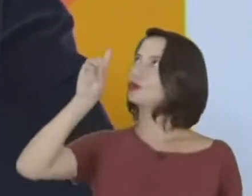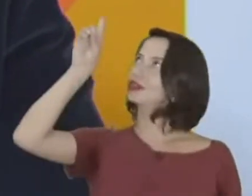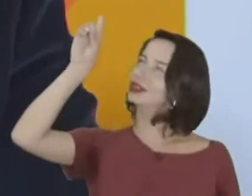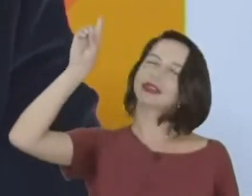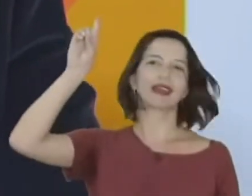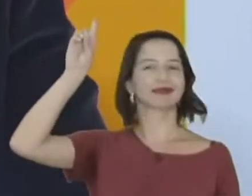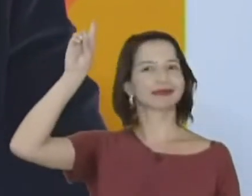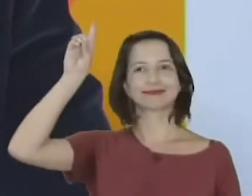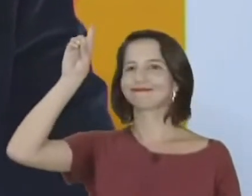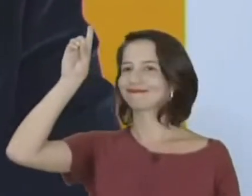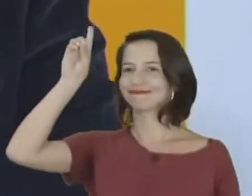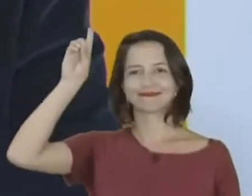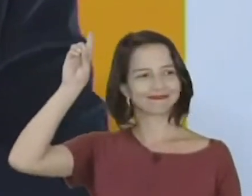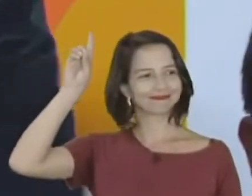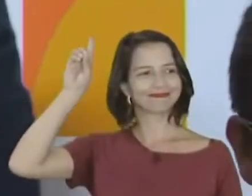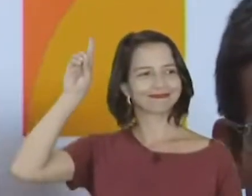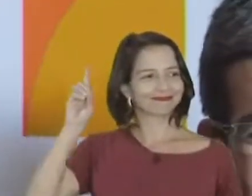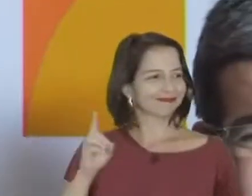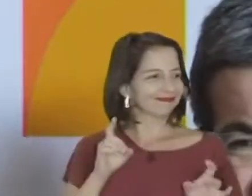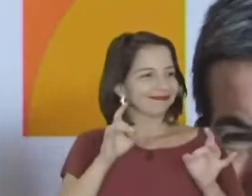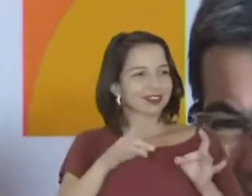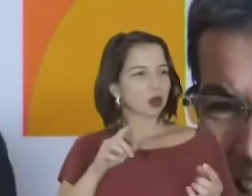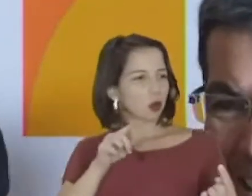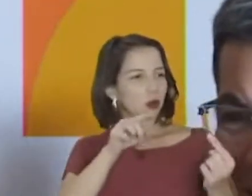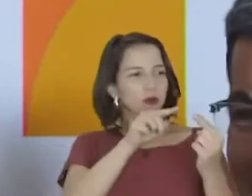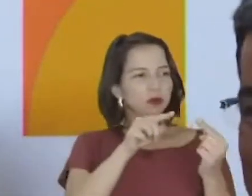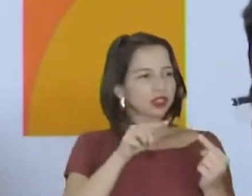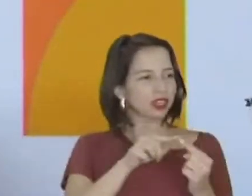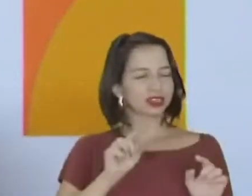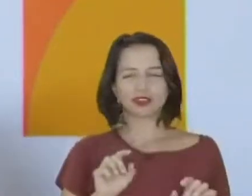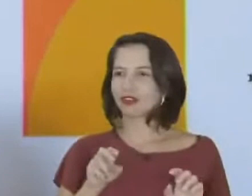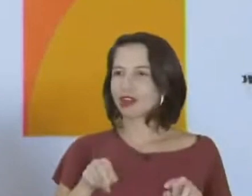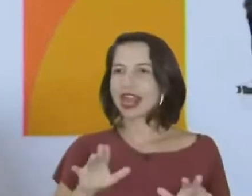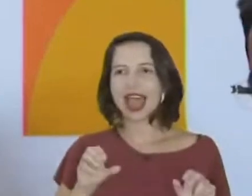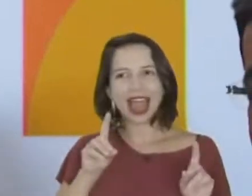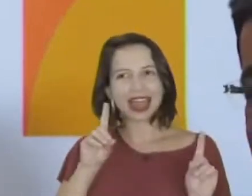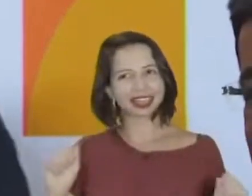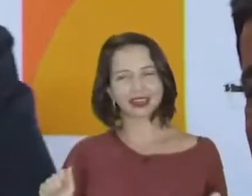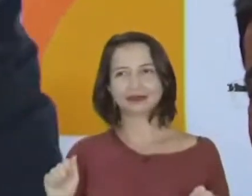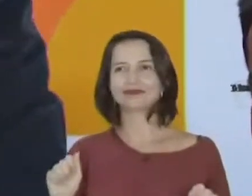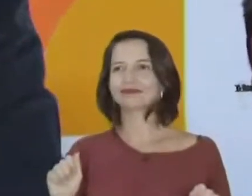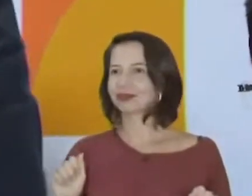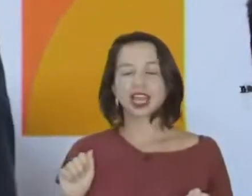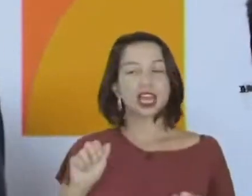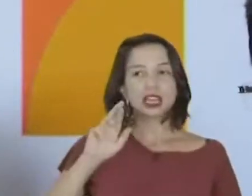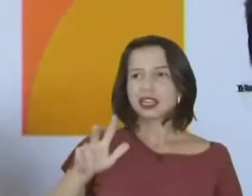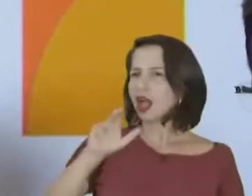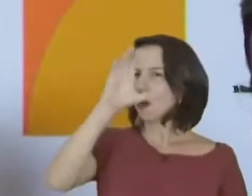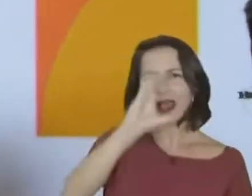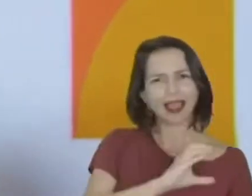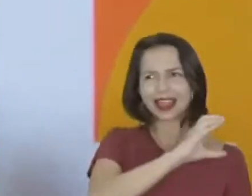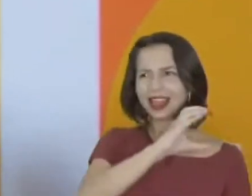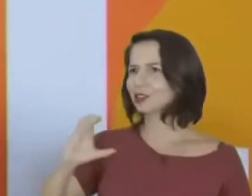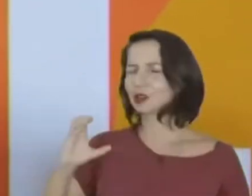ele é um fariseu. Na verdade, é uma pessoa que se utiliza da boa fé,